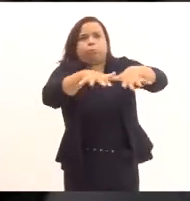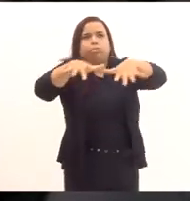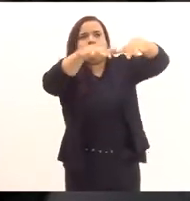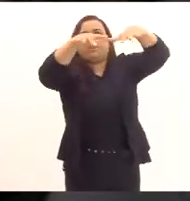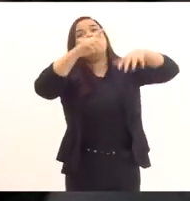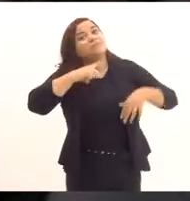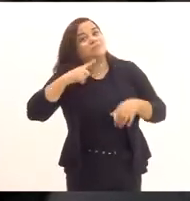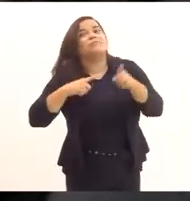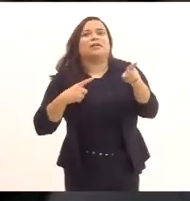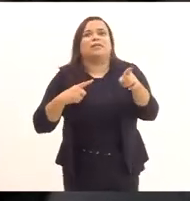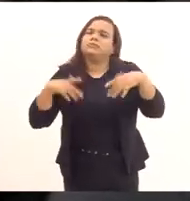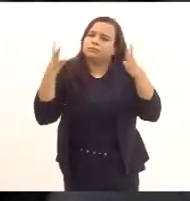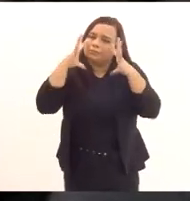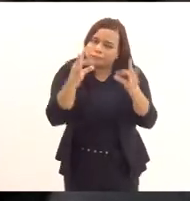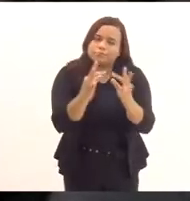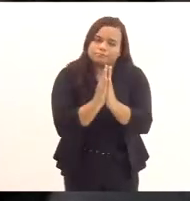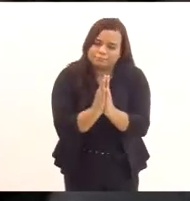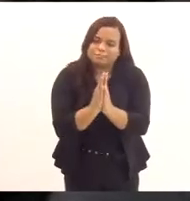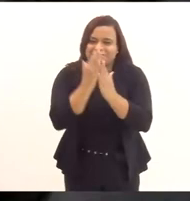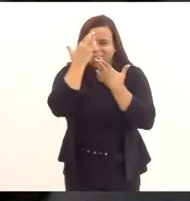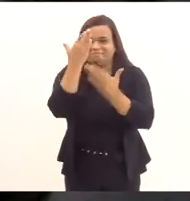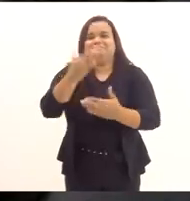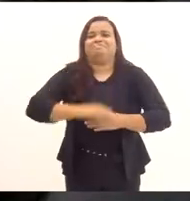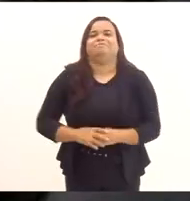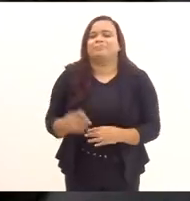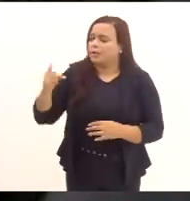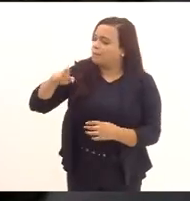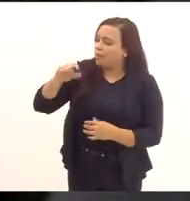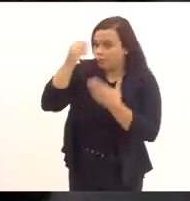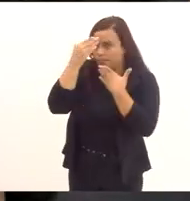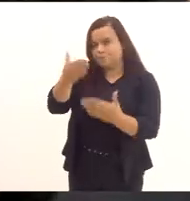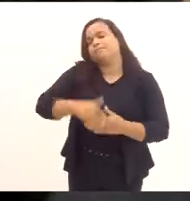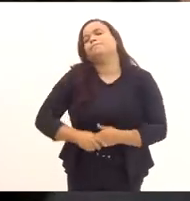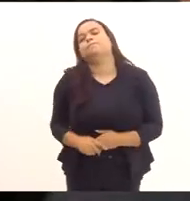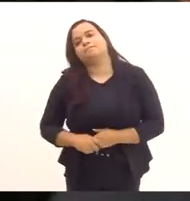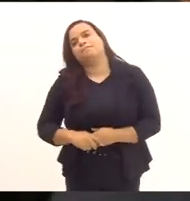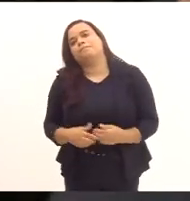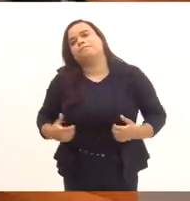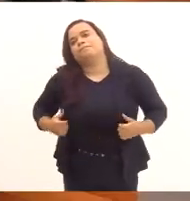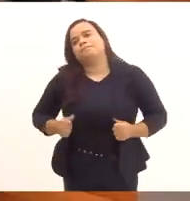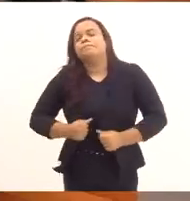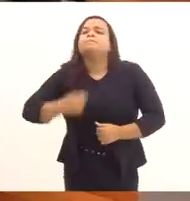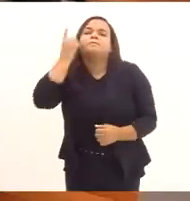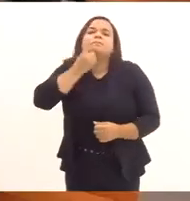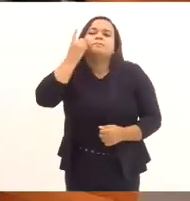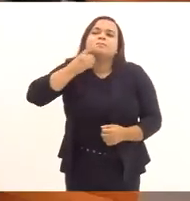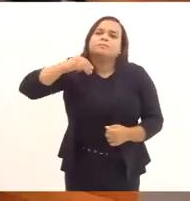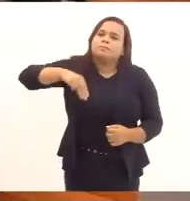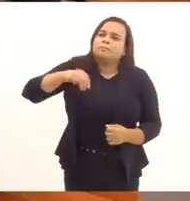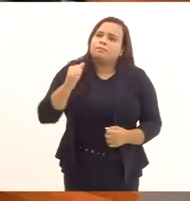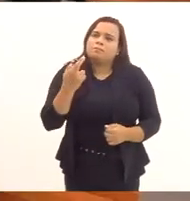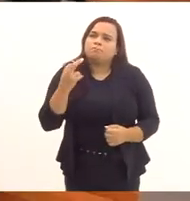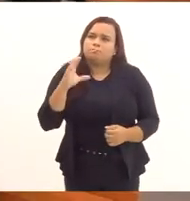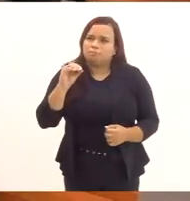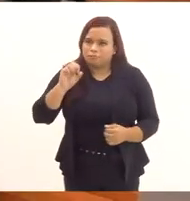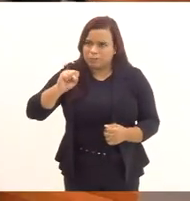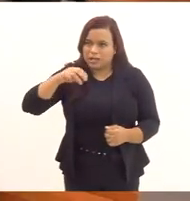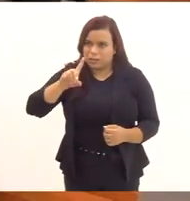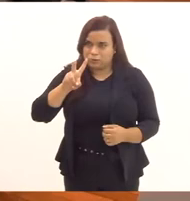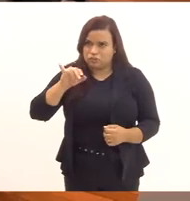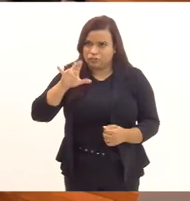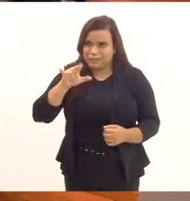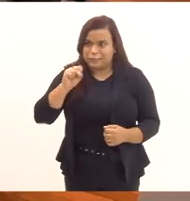atenção especial ok pessoal obrigado obrigado Paulo Boa tarde Marcos Vinícius já Oi